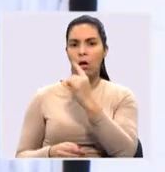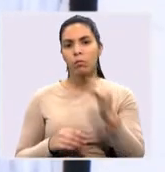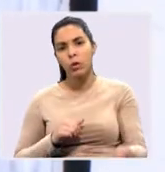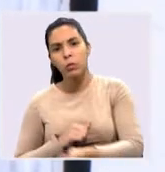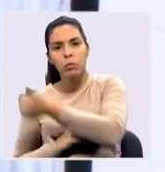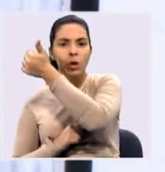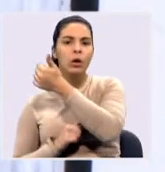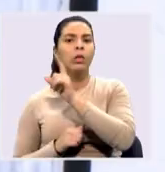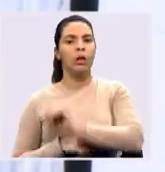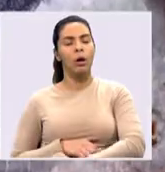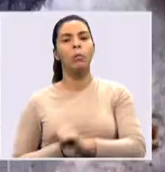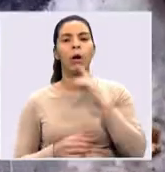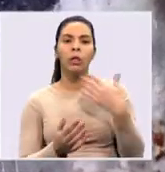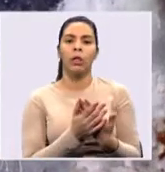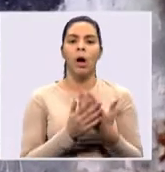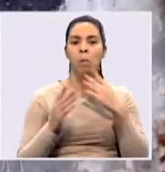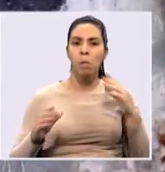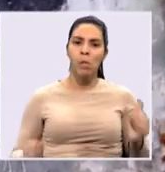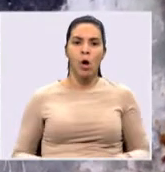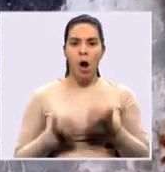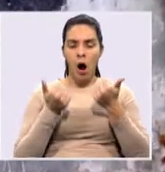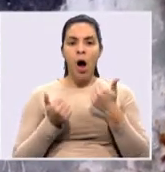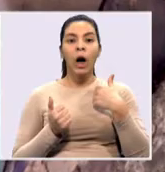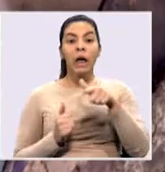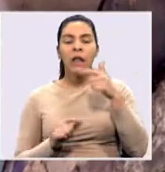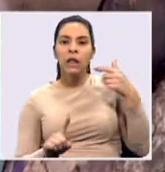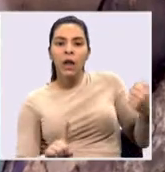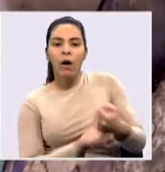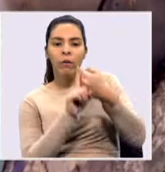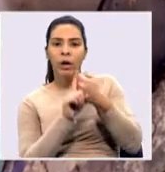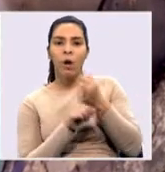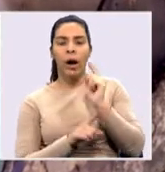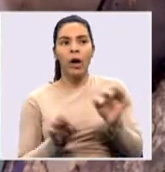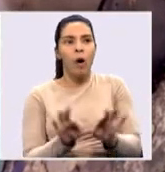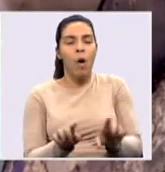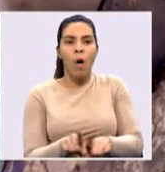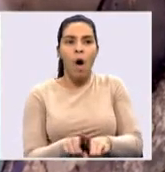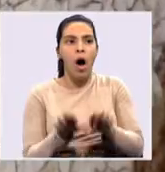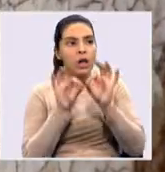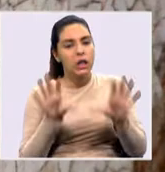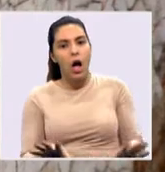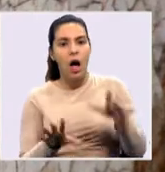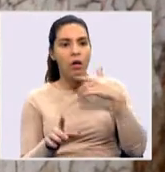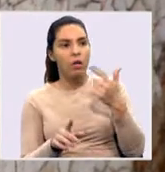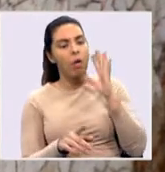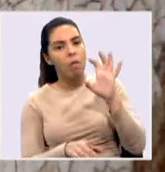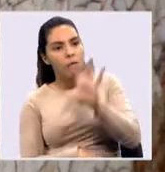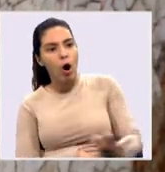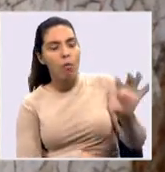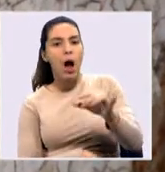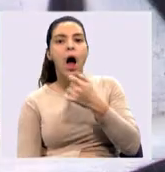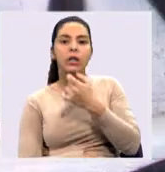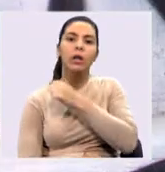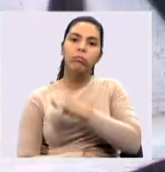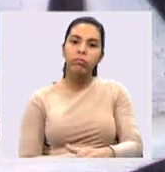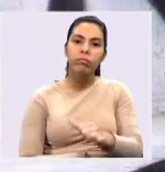que é um ciclo positivo a observar. Mas, sobretudo, o desafio está é no suporte e no sítio onde essas intervenções